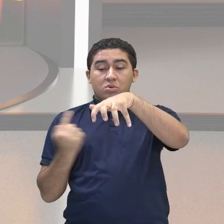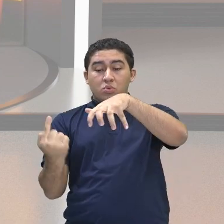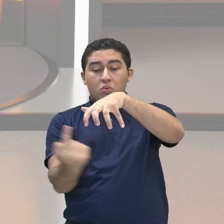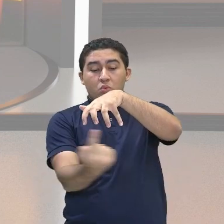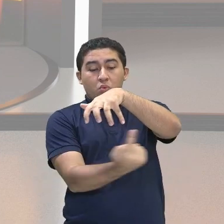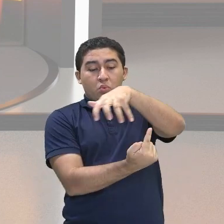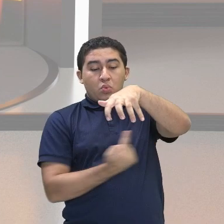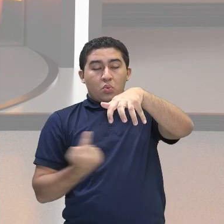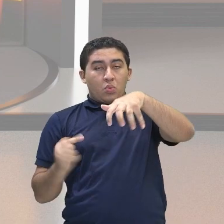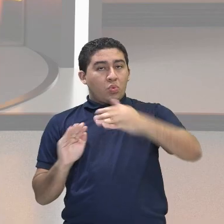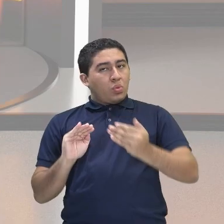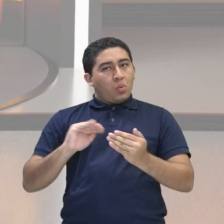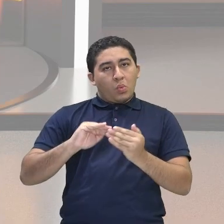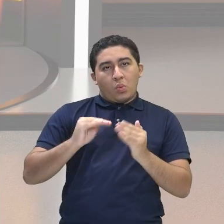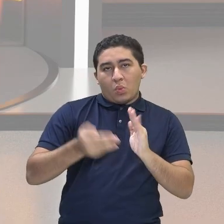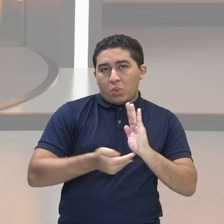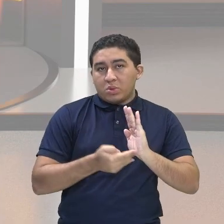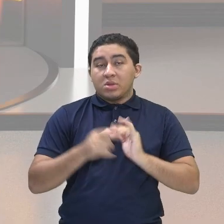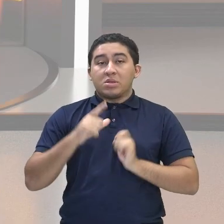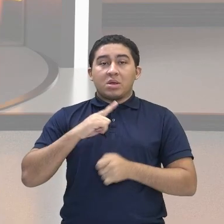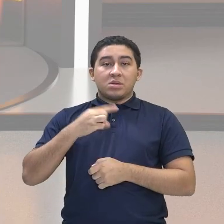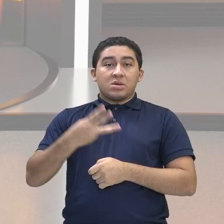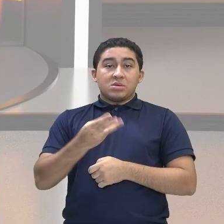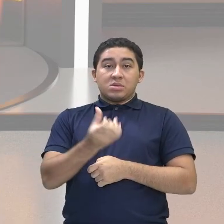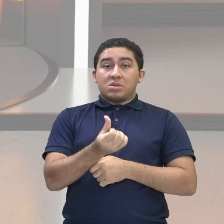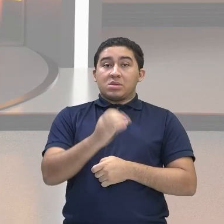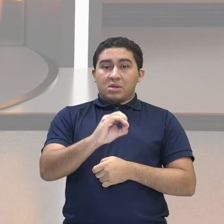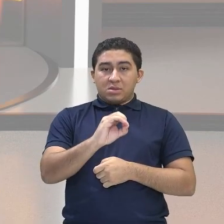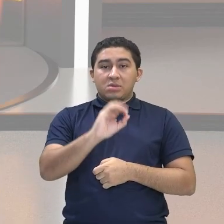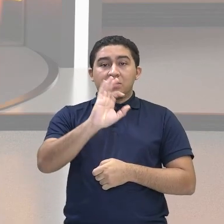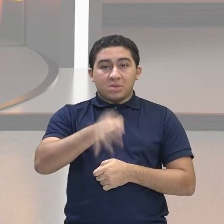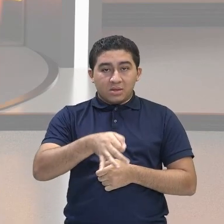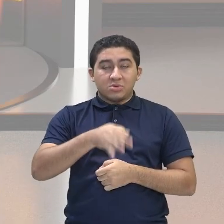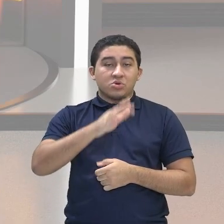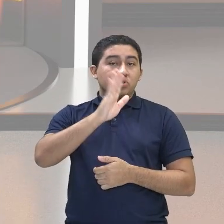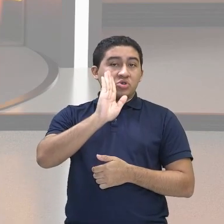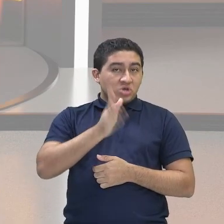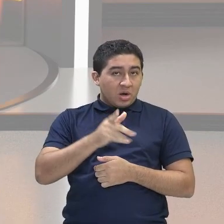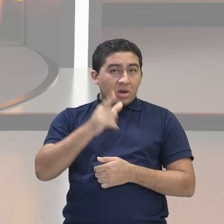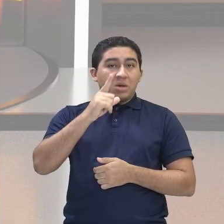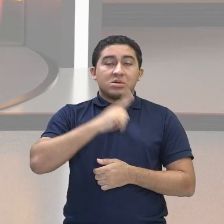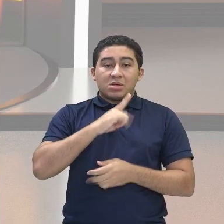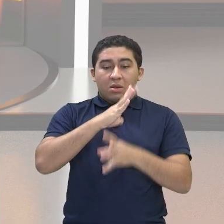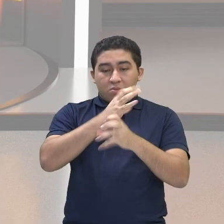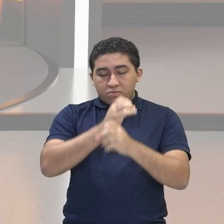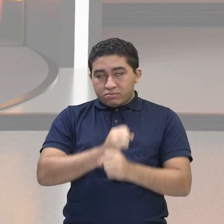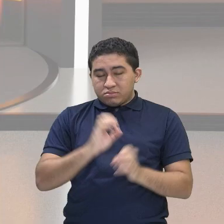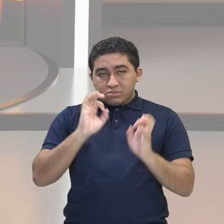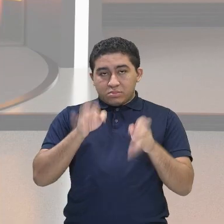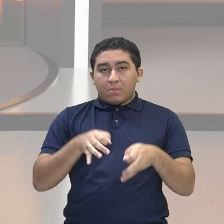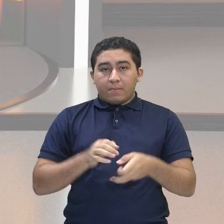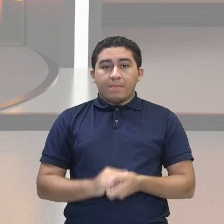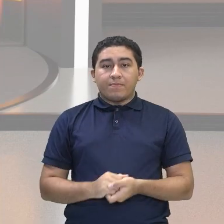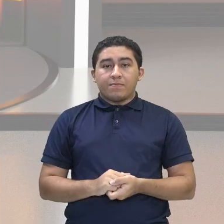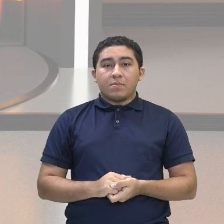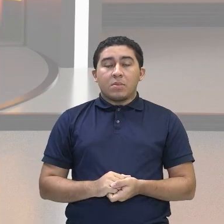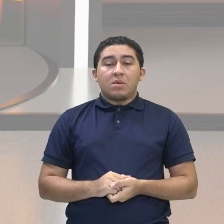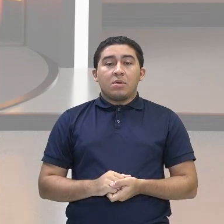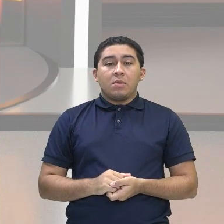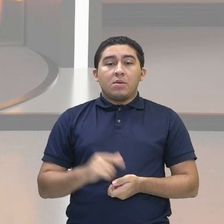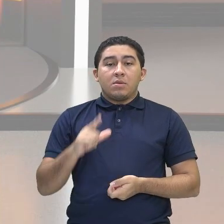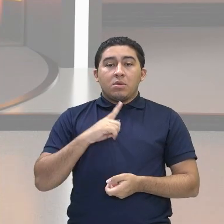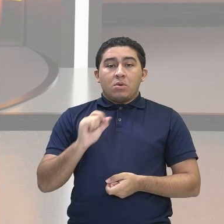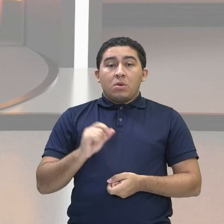do nosso planeta, né, que tem 360 graus, foi convencionado, né? E aí nós temos as